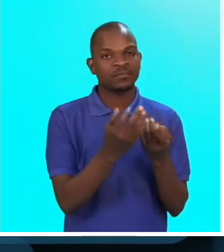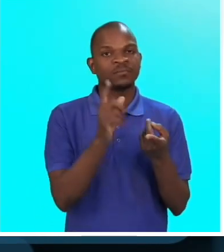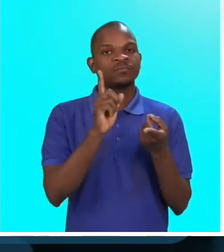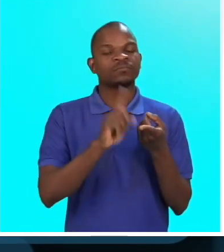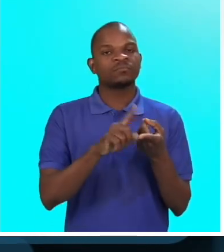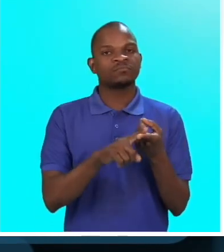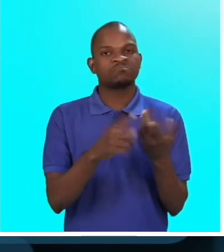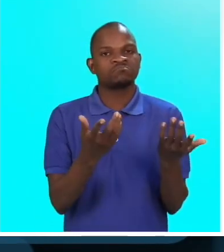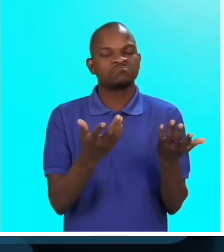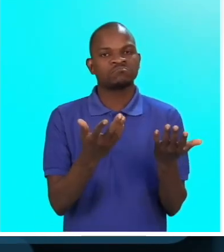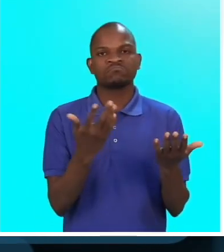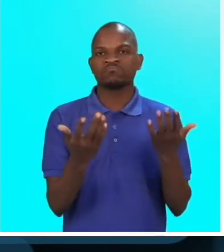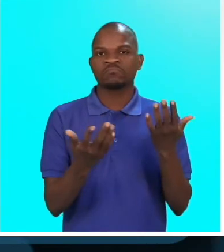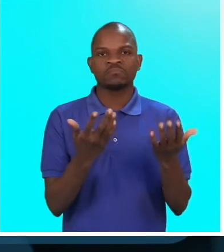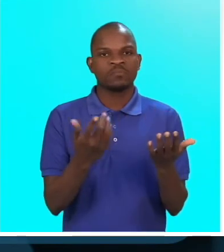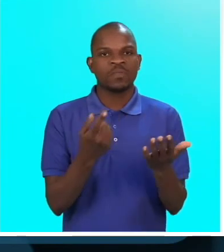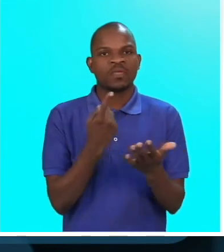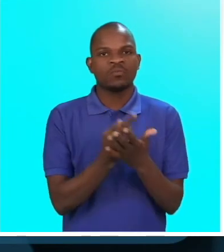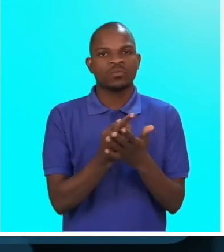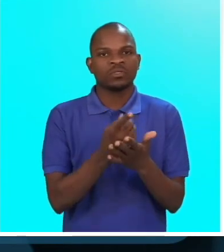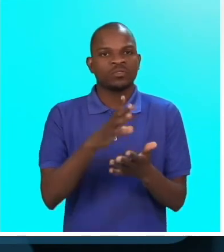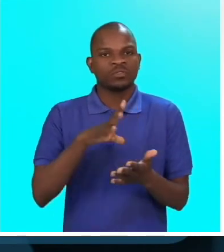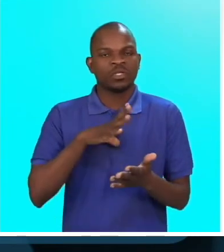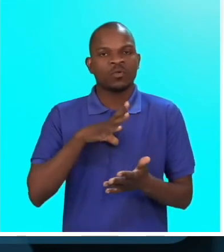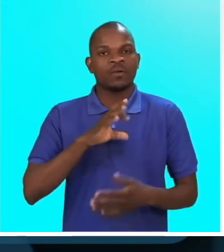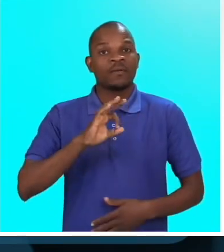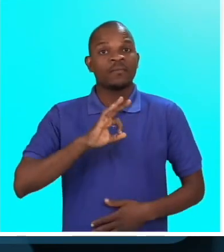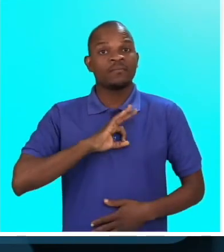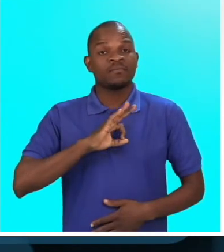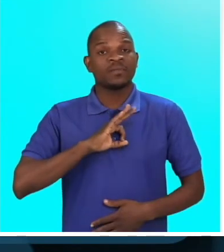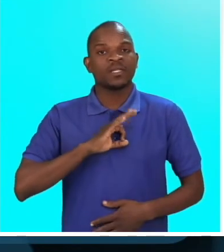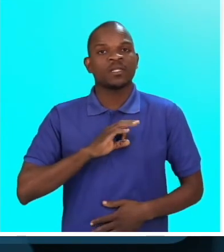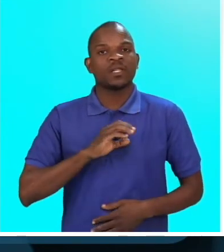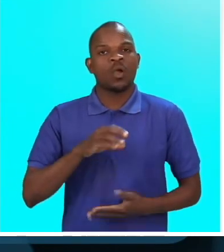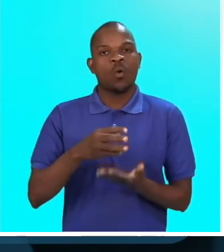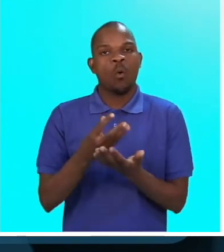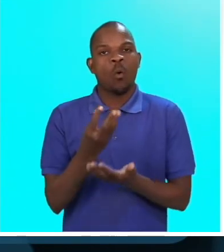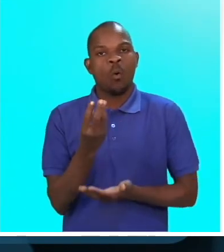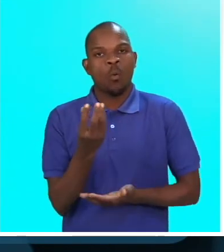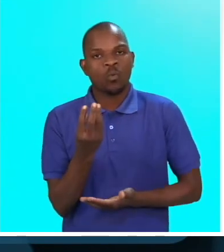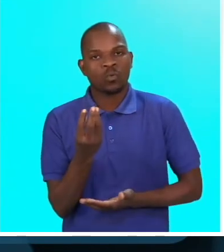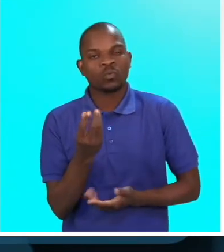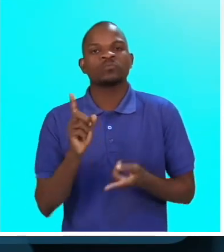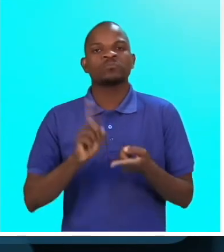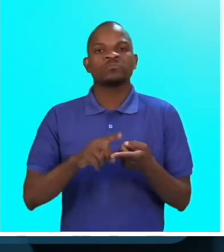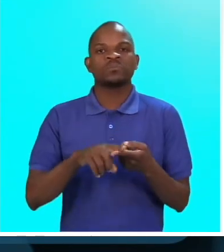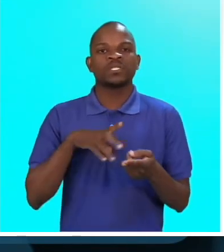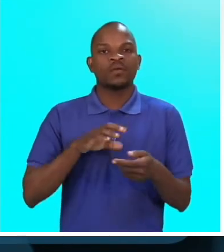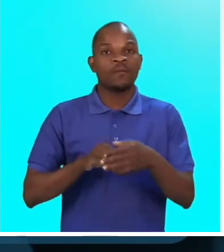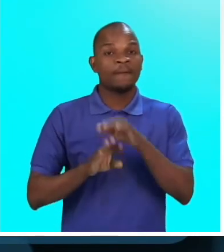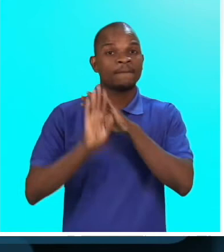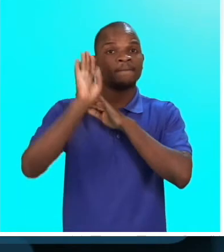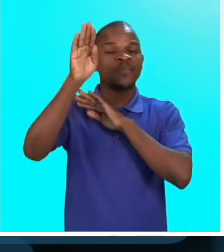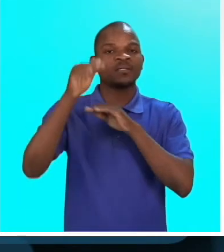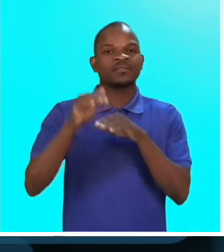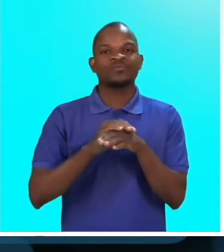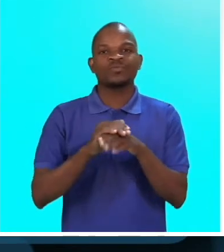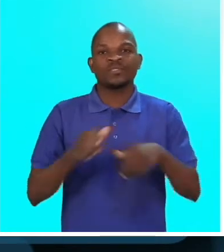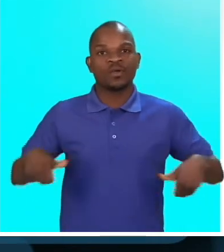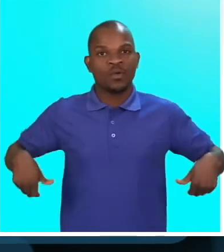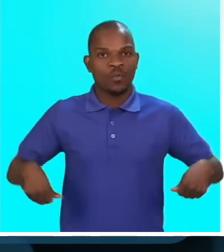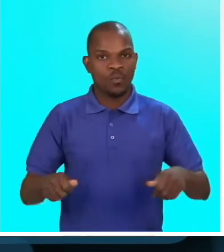e deve e tem medalhas de ouro. Temos o